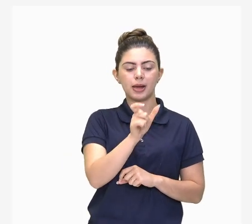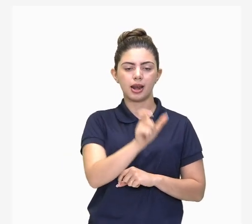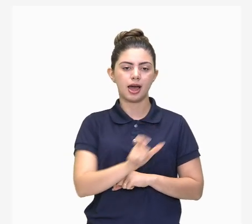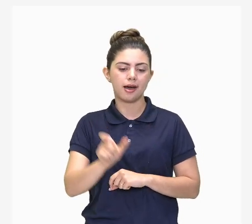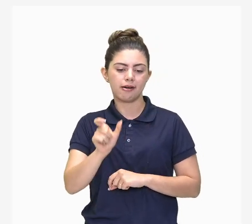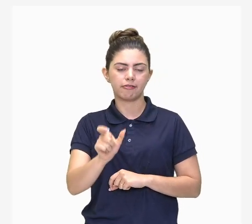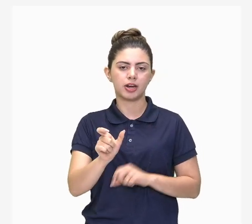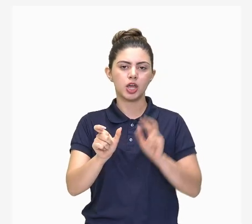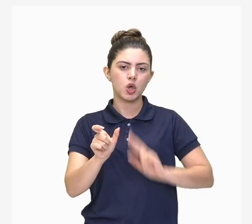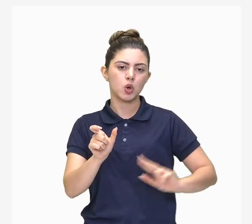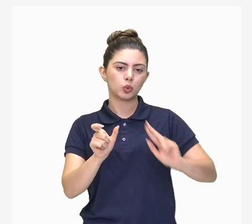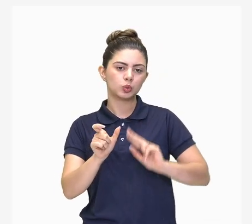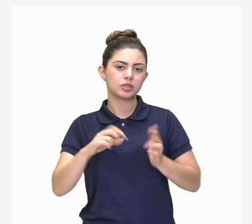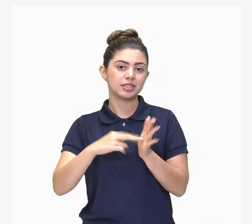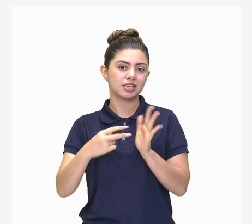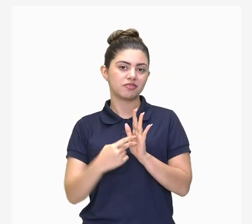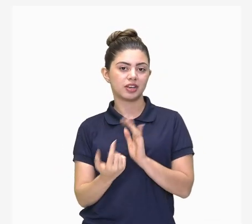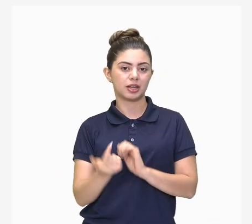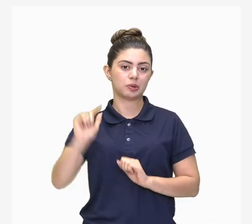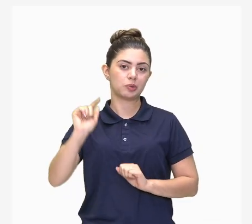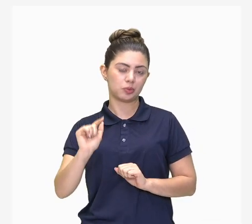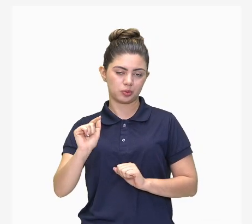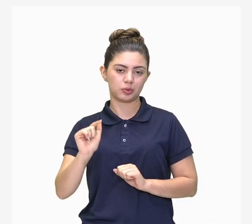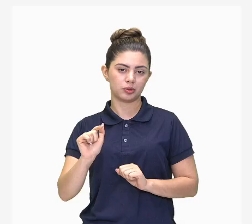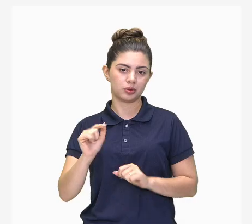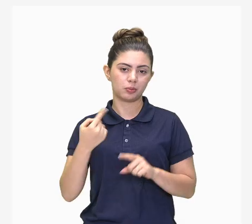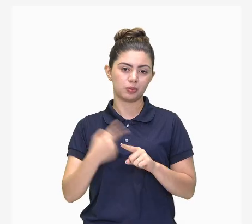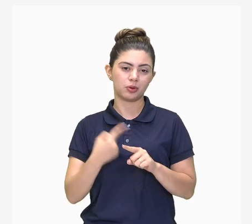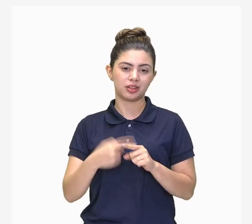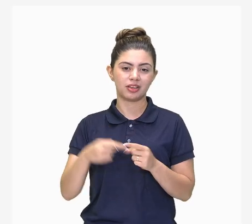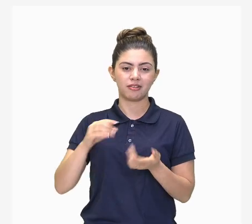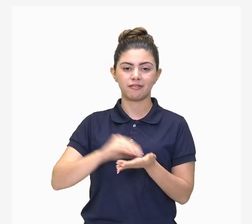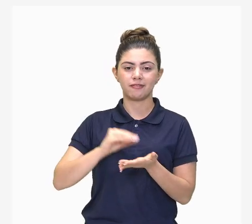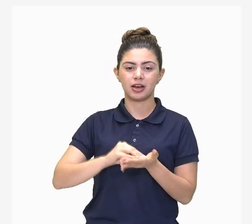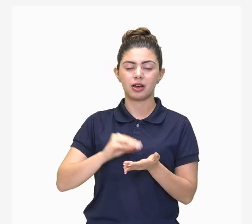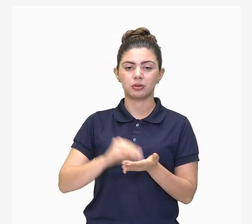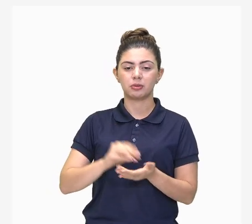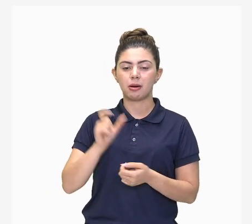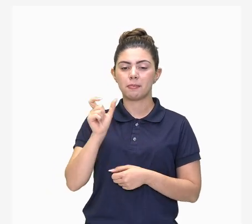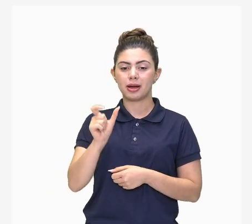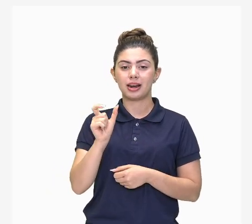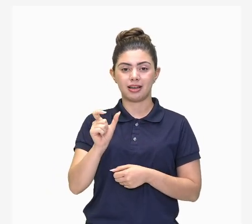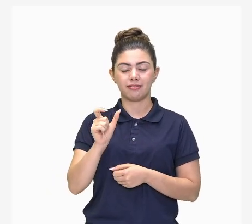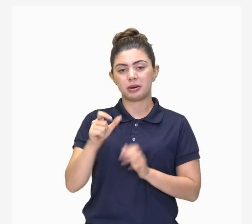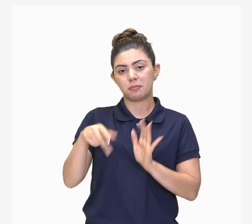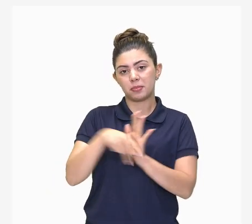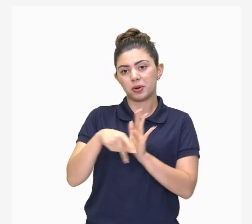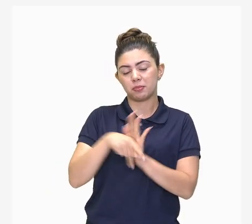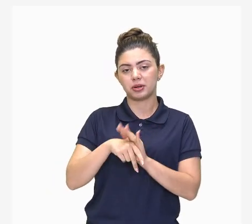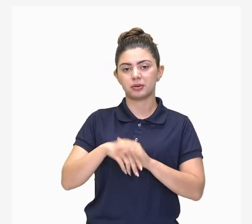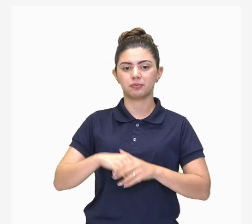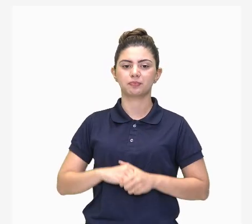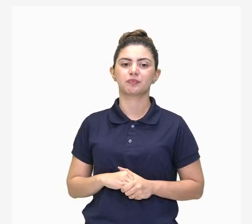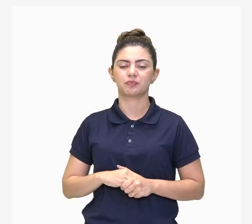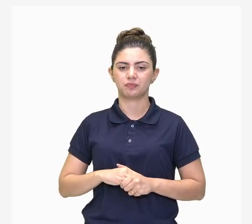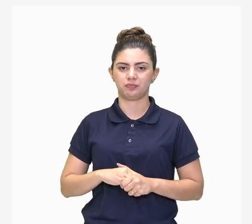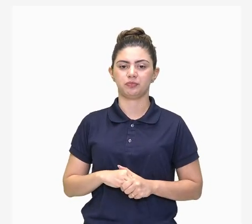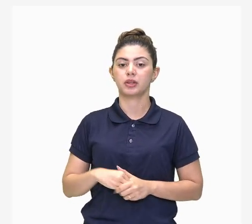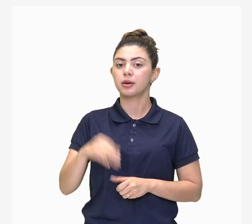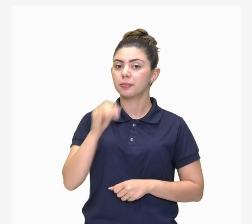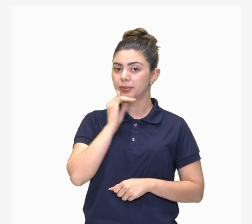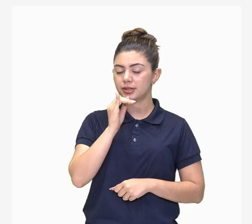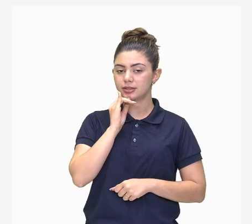não literal por falta de um termo específico. Olha o exemplo